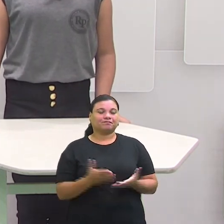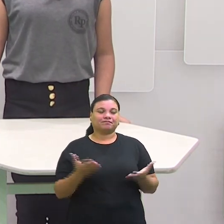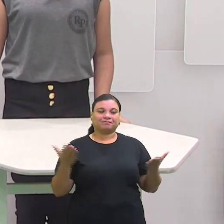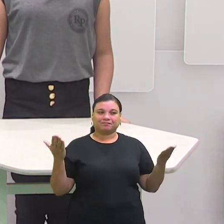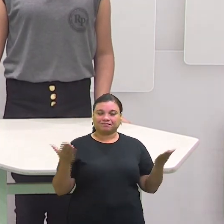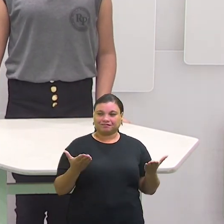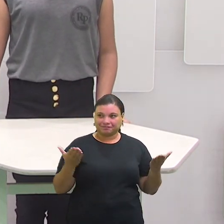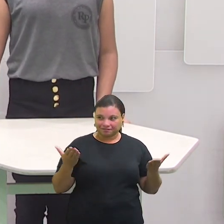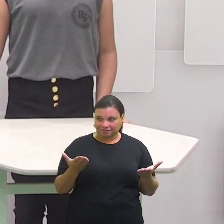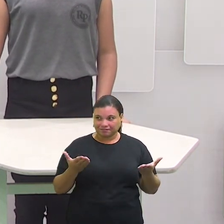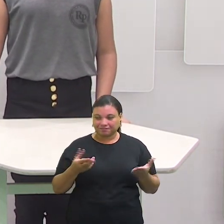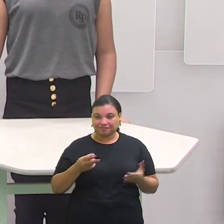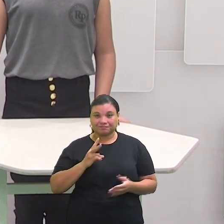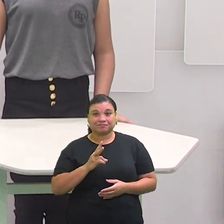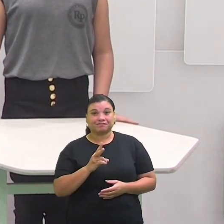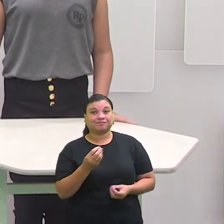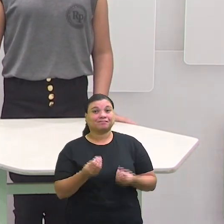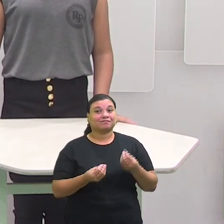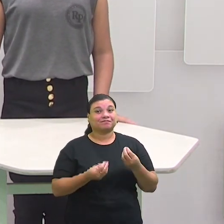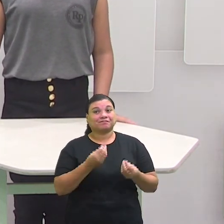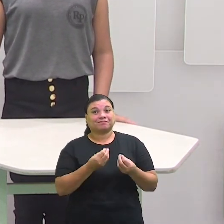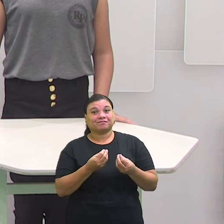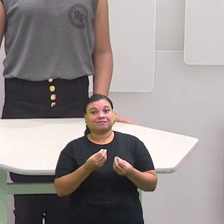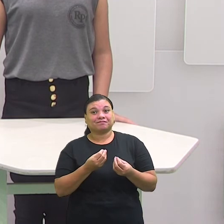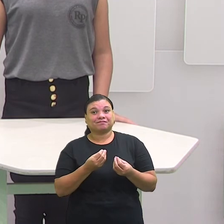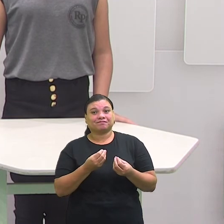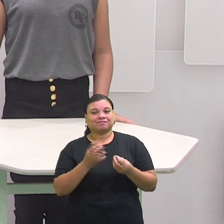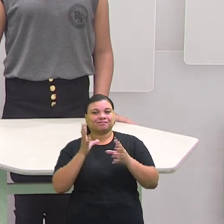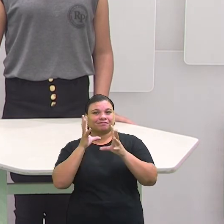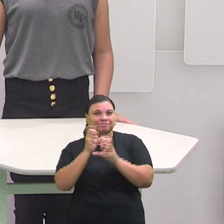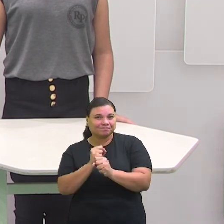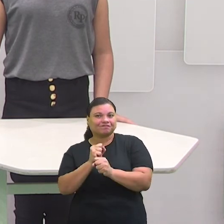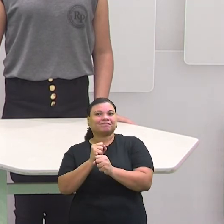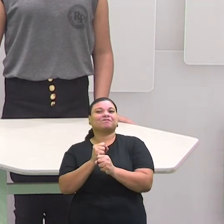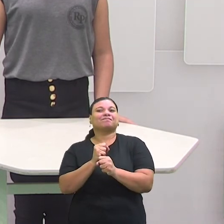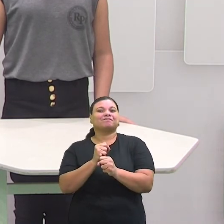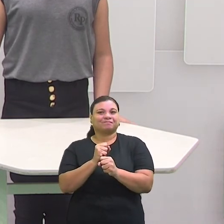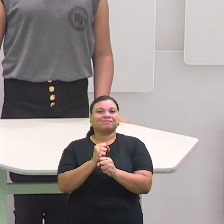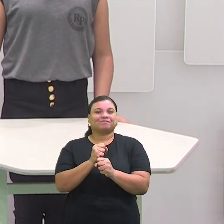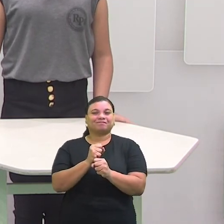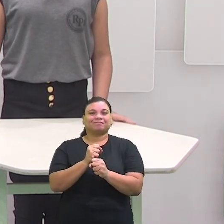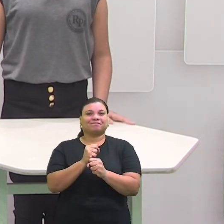Agora vamos para o resultado, pessoal.